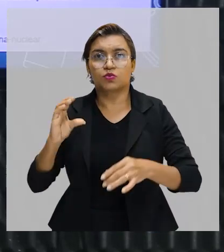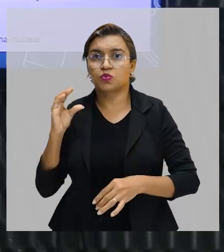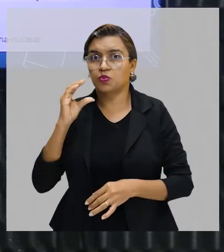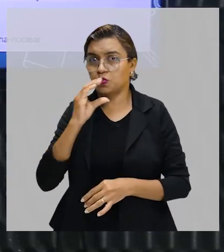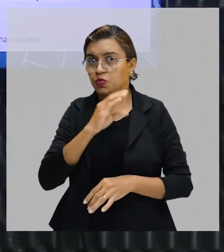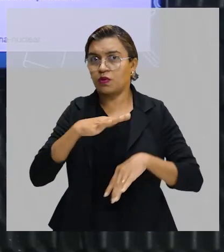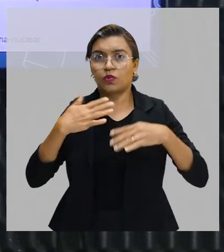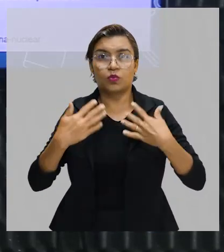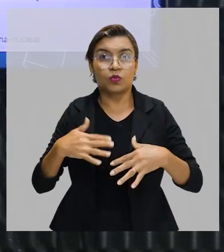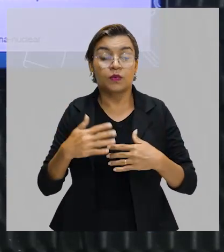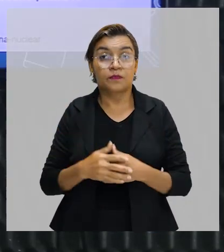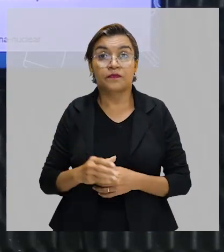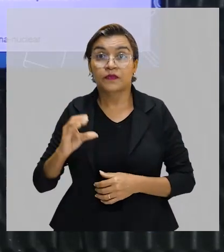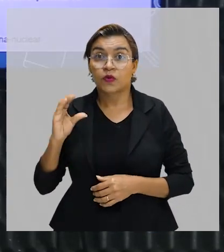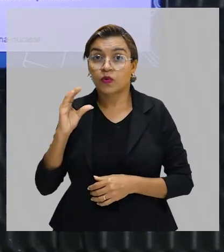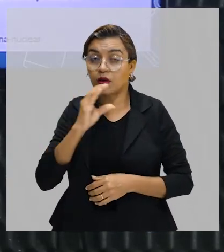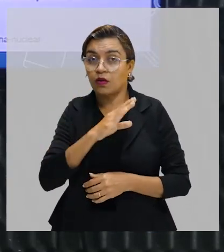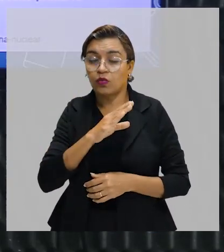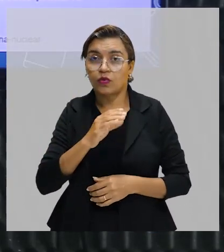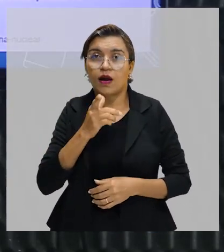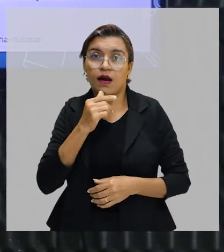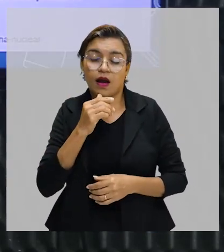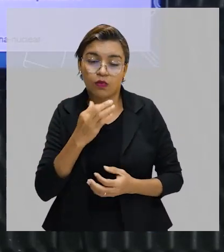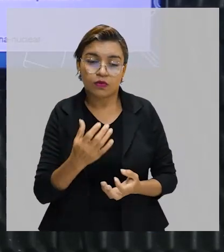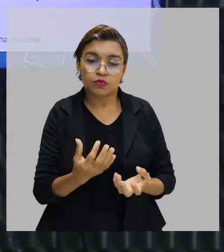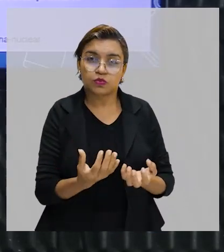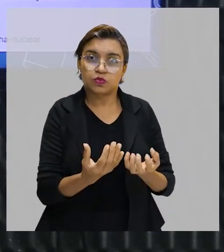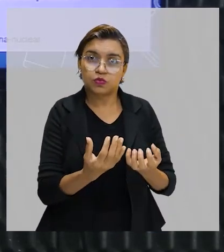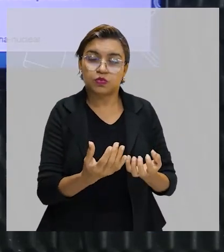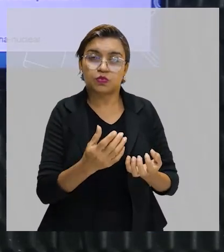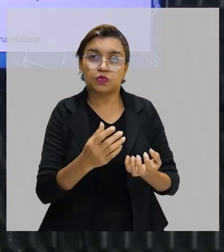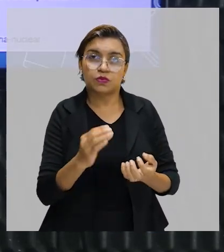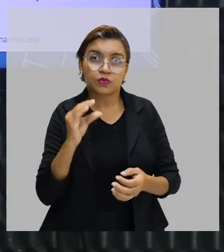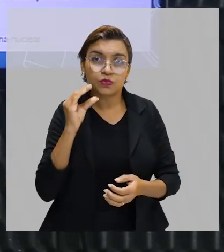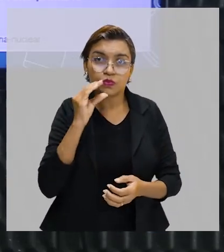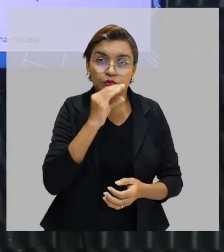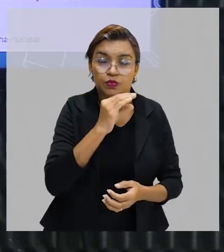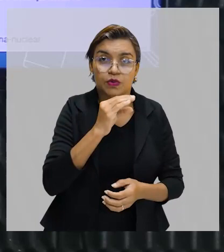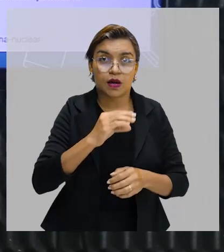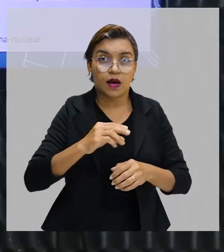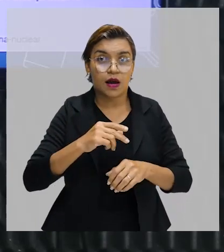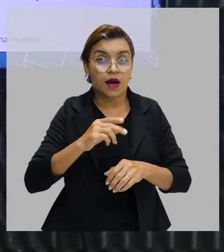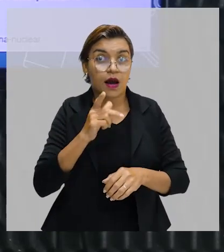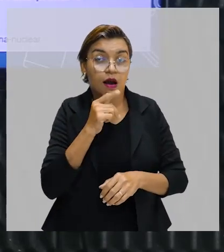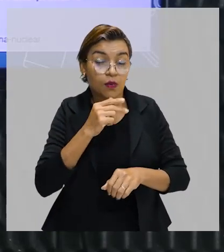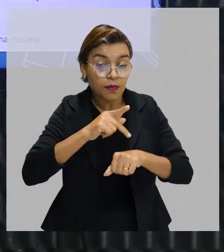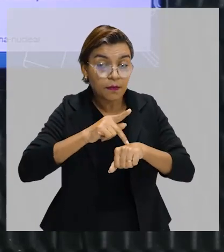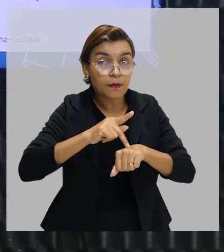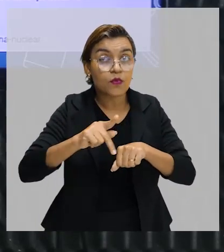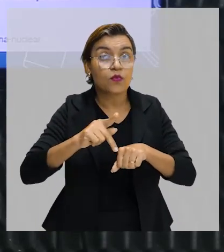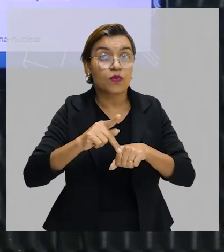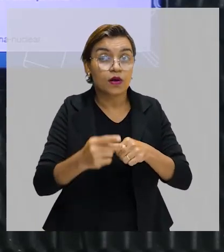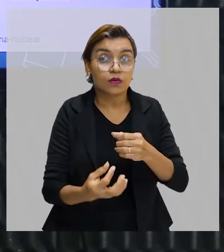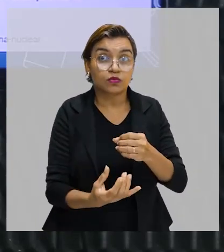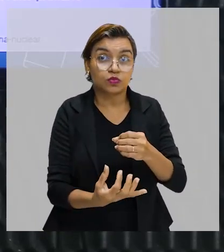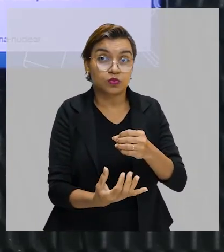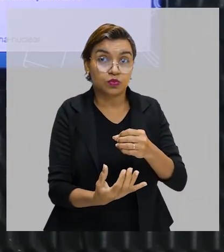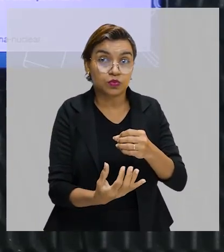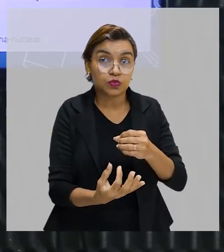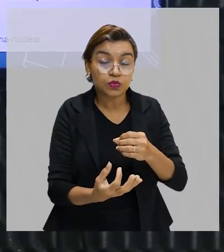grande. Este calor irá aquecer a água totalmente pura, então tem ali uma quantidade de água totalmente pura,